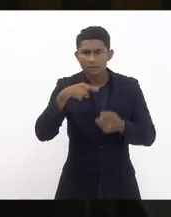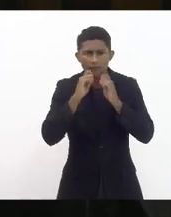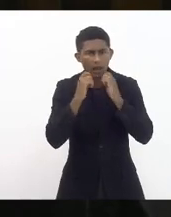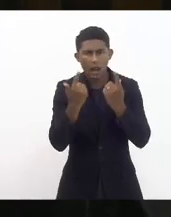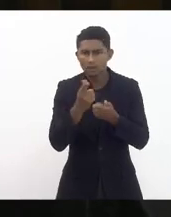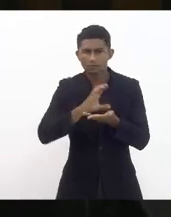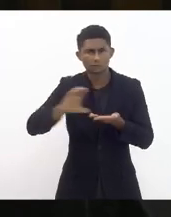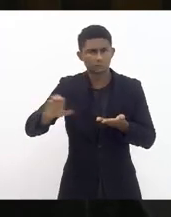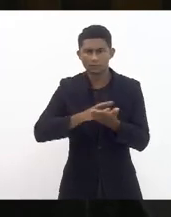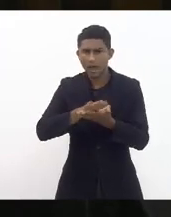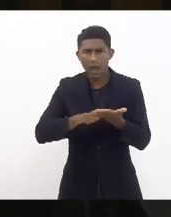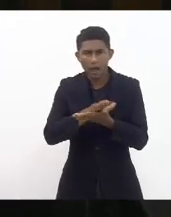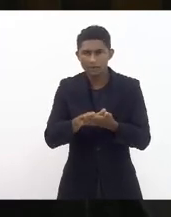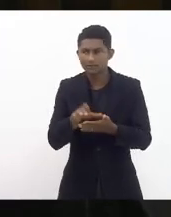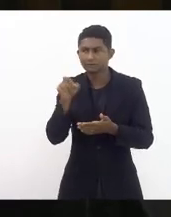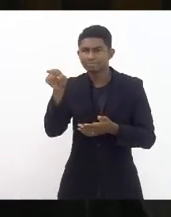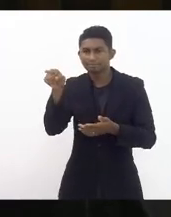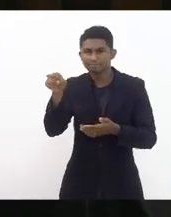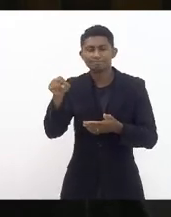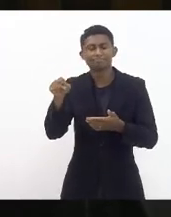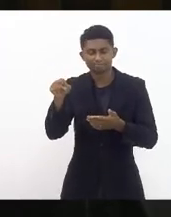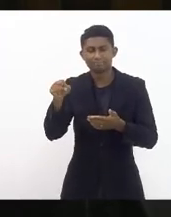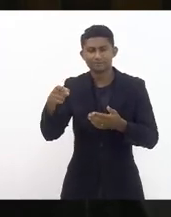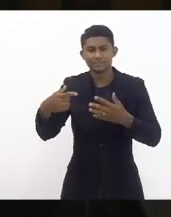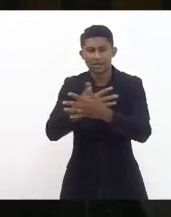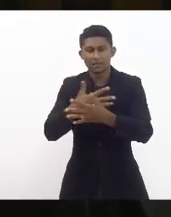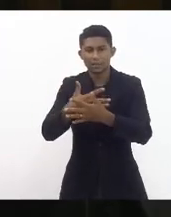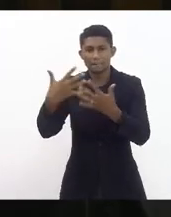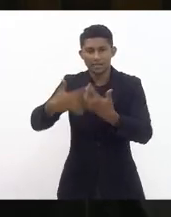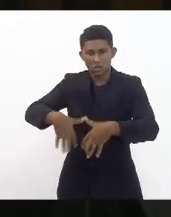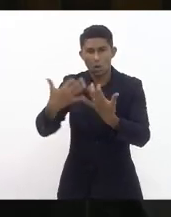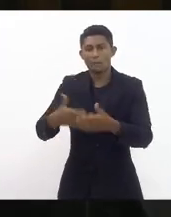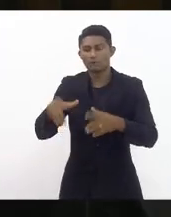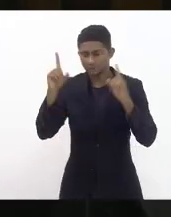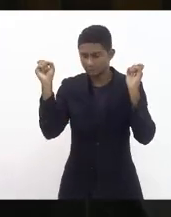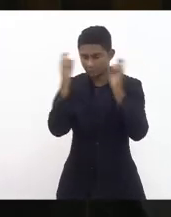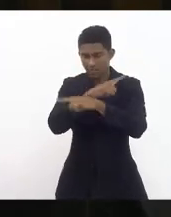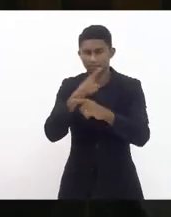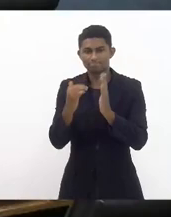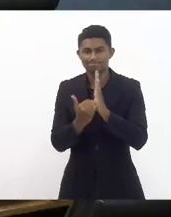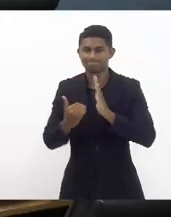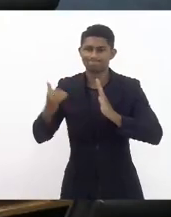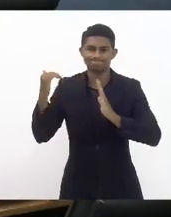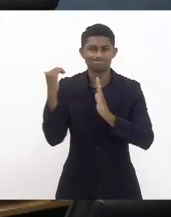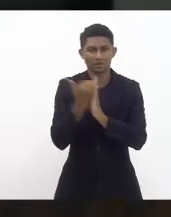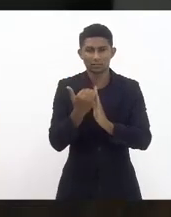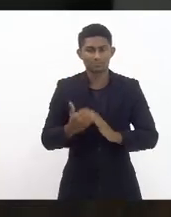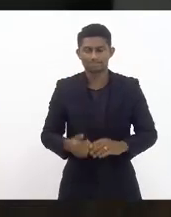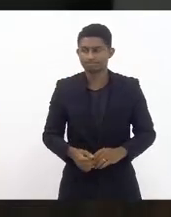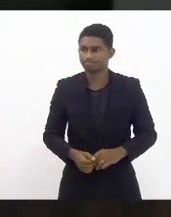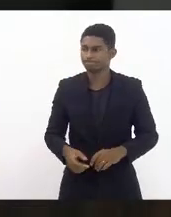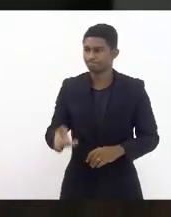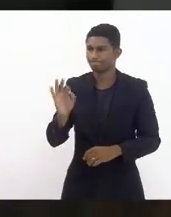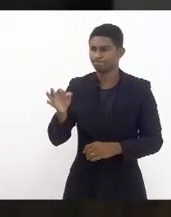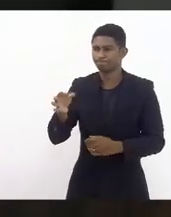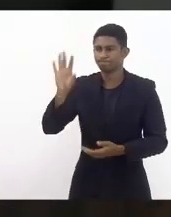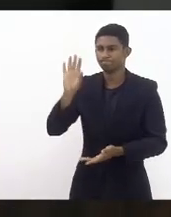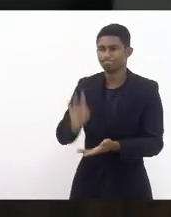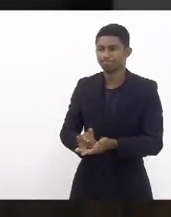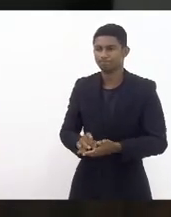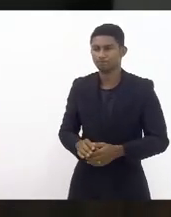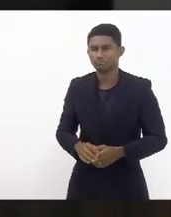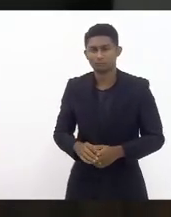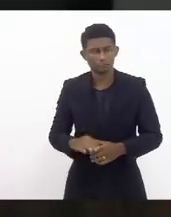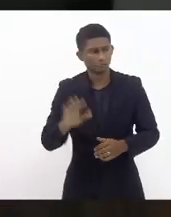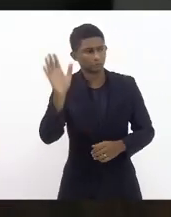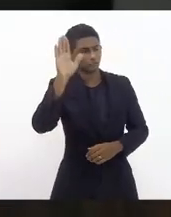dificuldade muito maior ainda. Muito obrigado, senhor presidente. Na verdade, deputado Luiz, verdade, agradeço o carinho